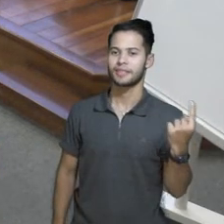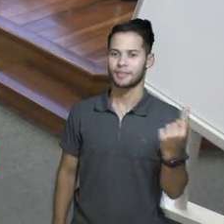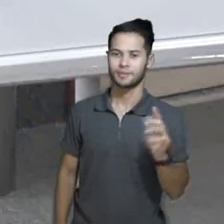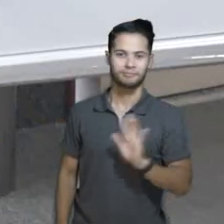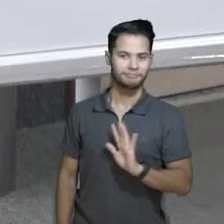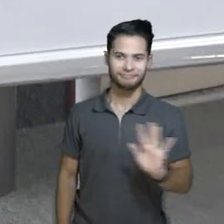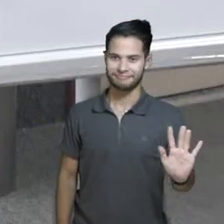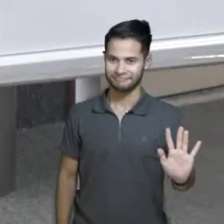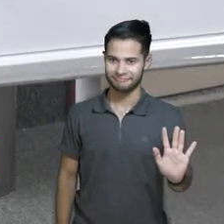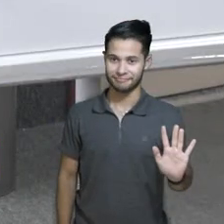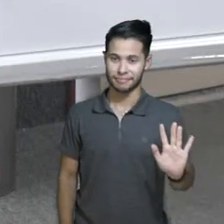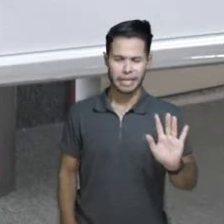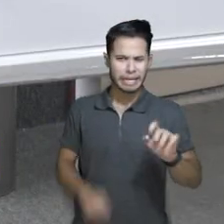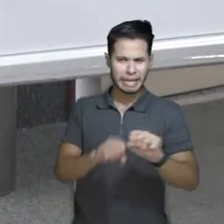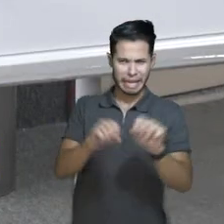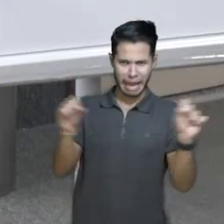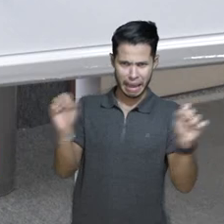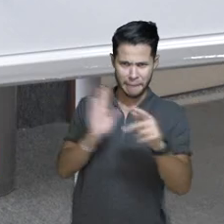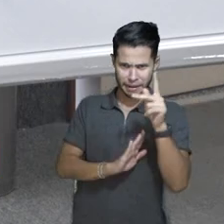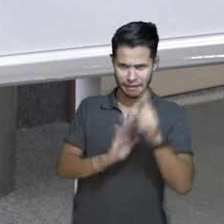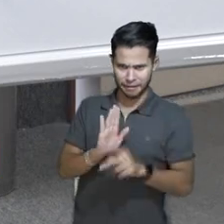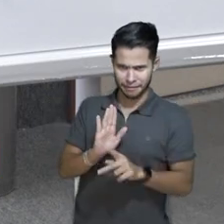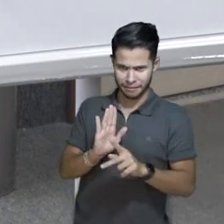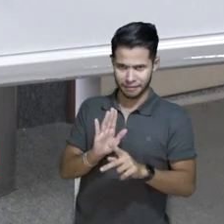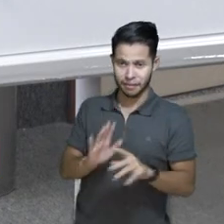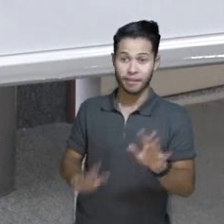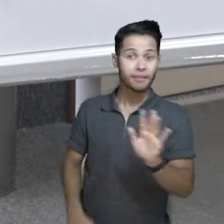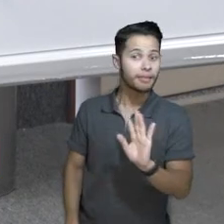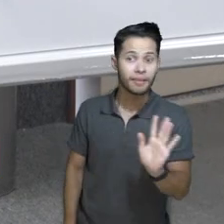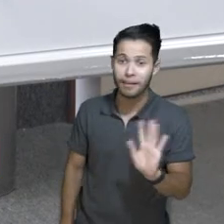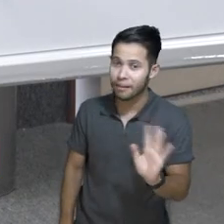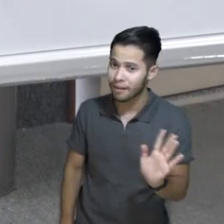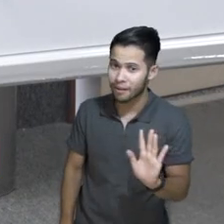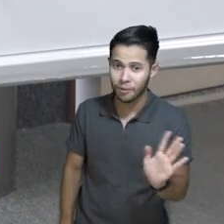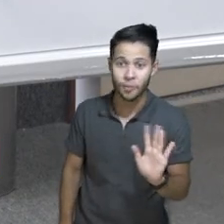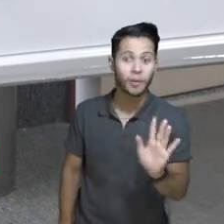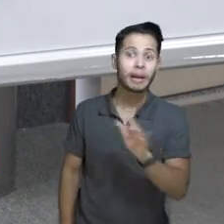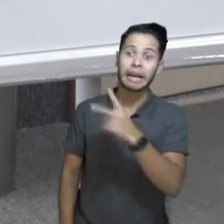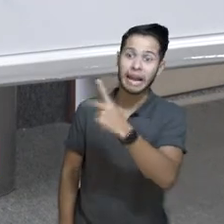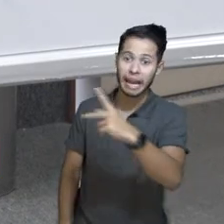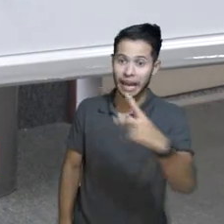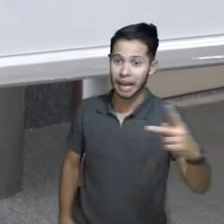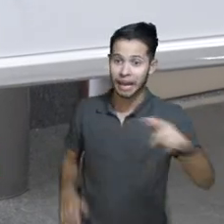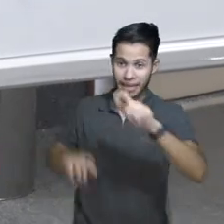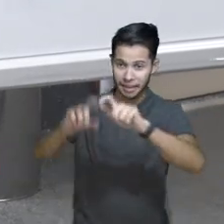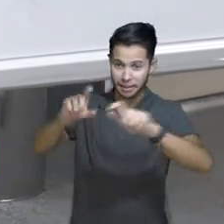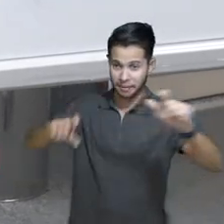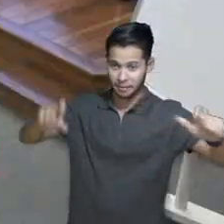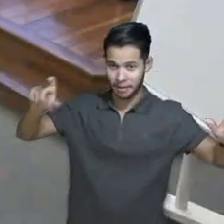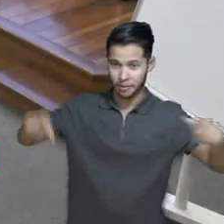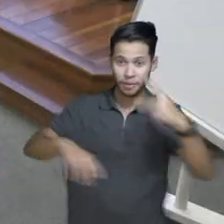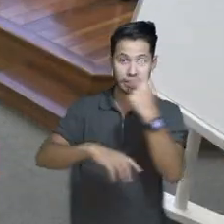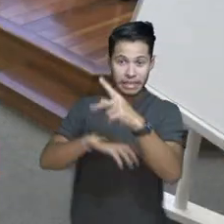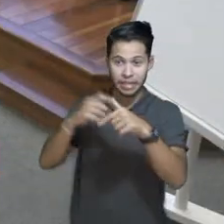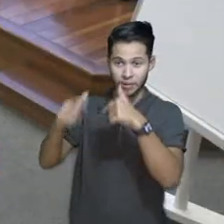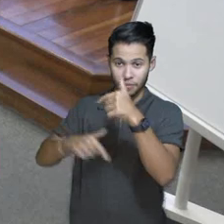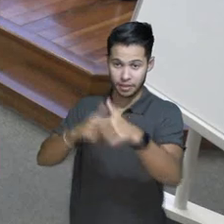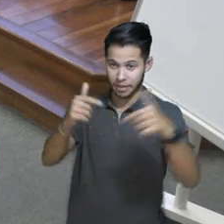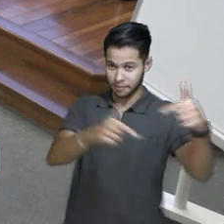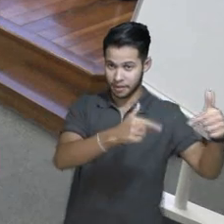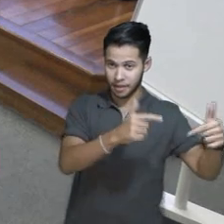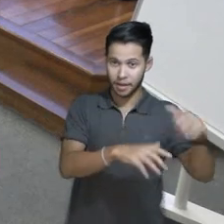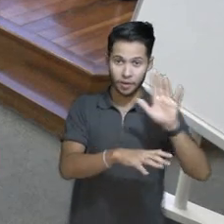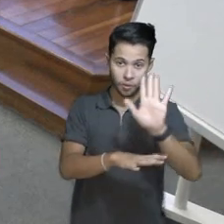sequer no programa De forma alguma Cada um faz a sua parte mas cada um faz sua parte Mas vai ter os